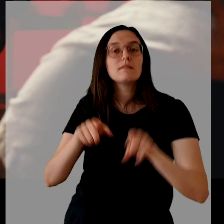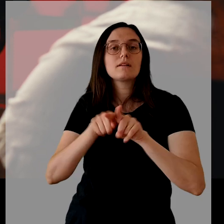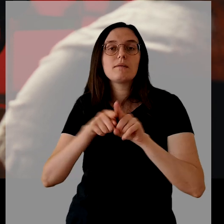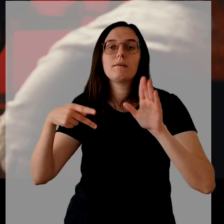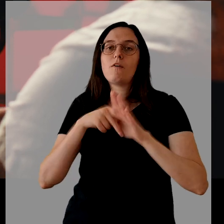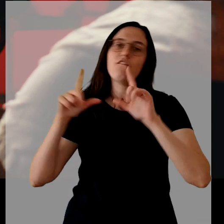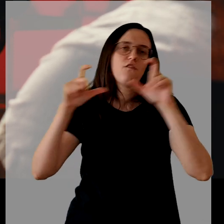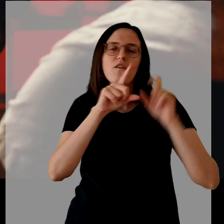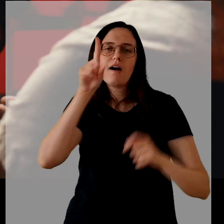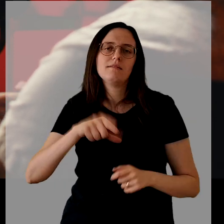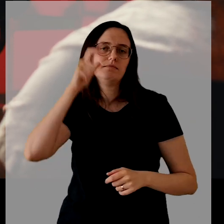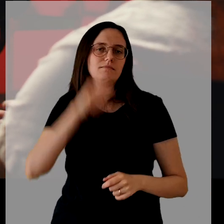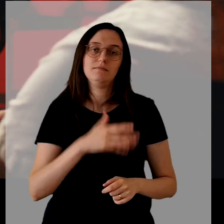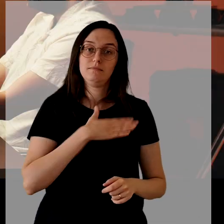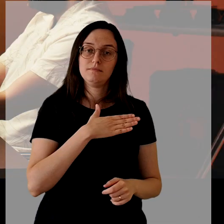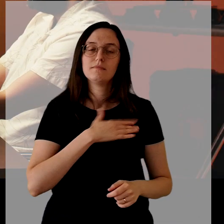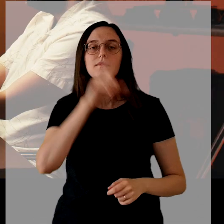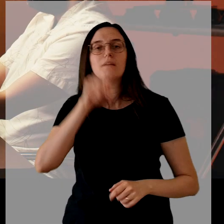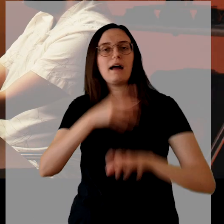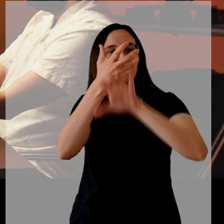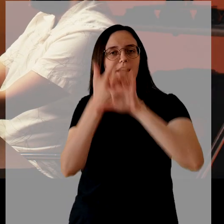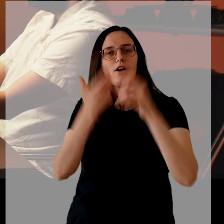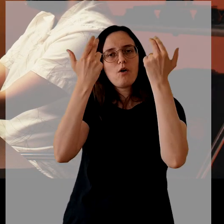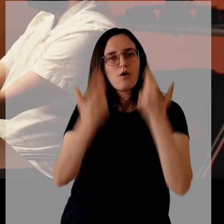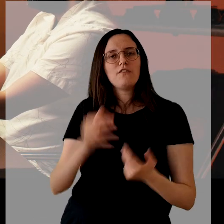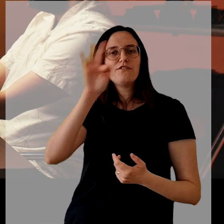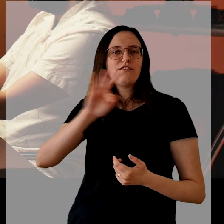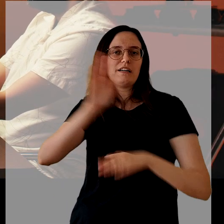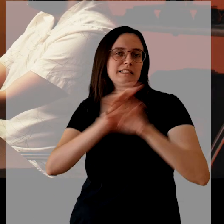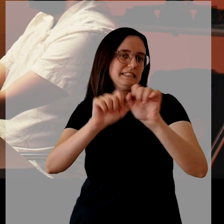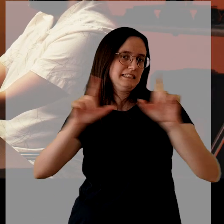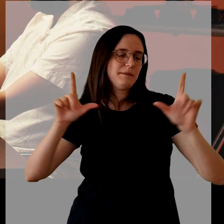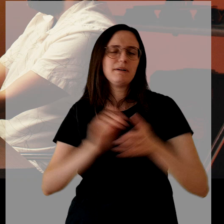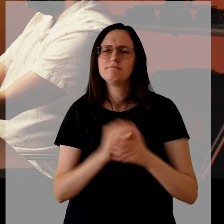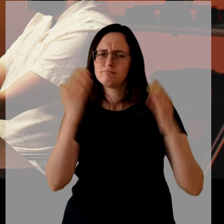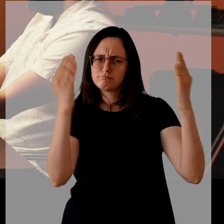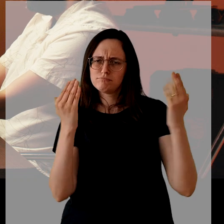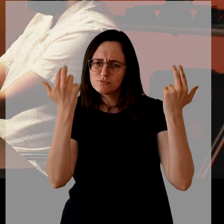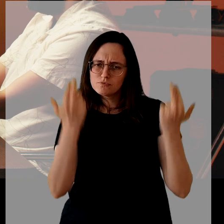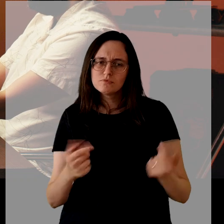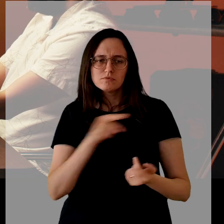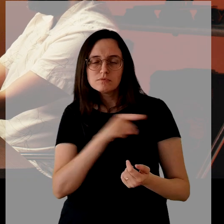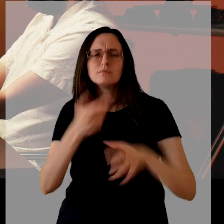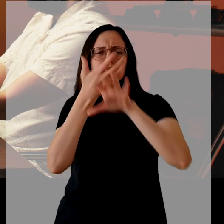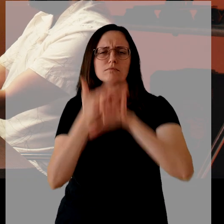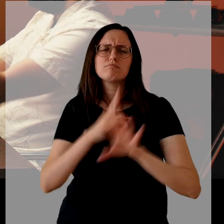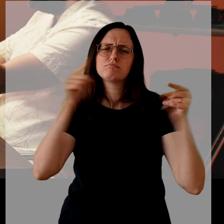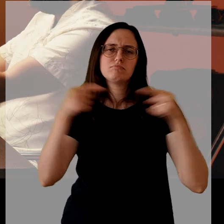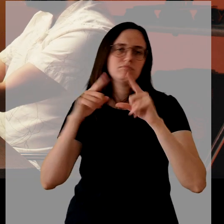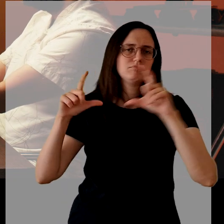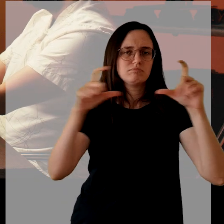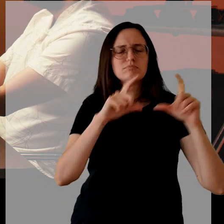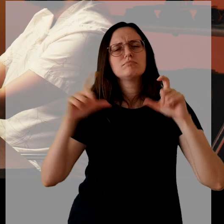de fotografia, né, que era o que me interessava, e eram as disciplinas em comum com a faculdade de cinema, né? Então eram disciplinas de fotografia e